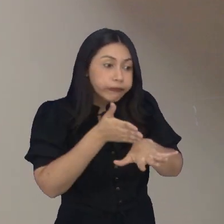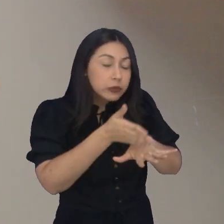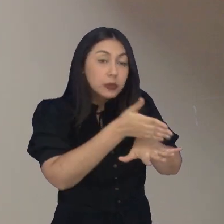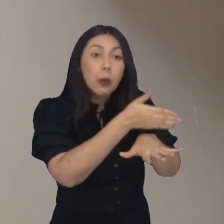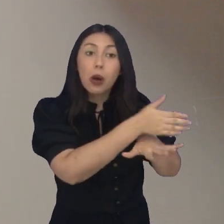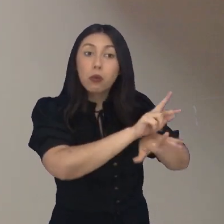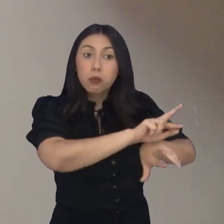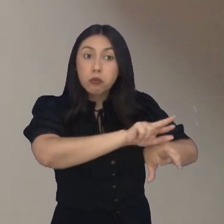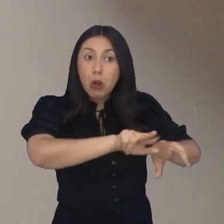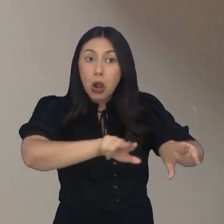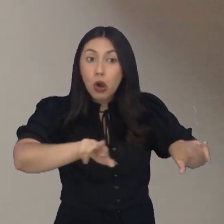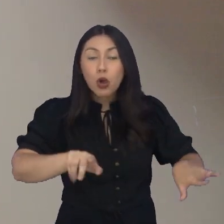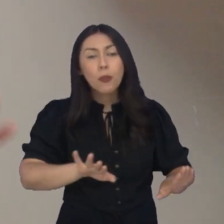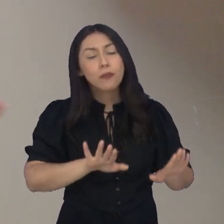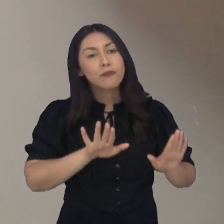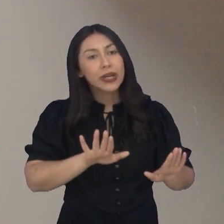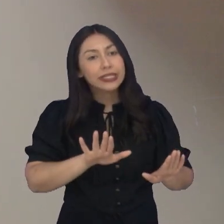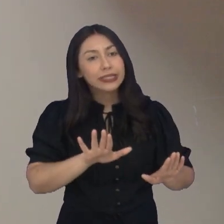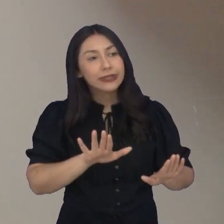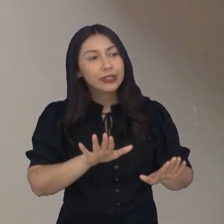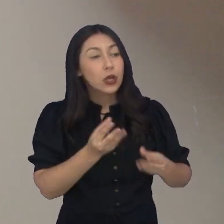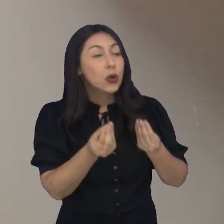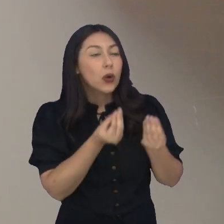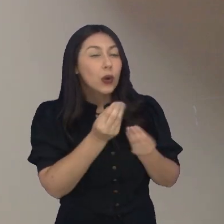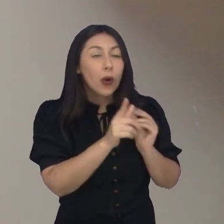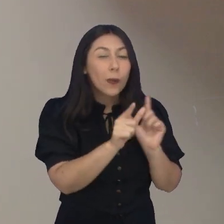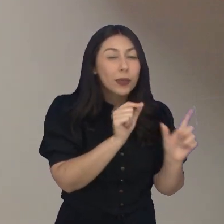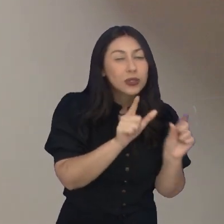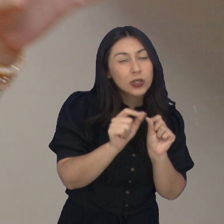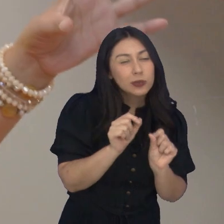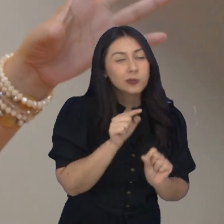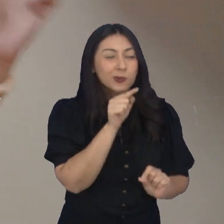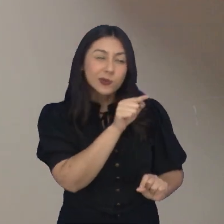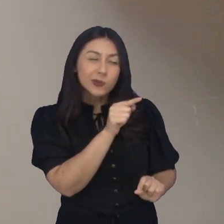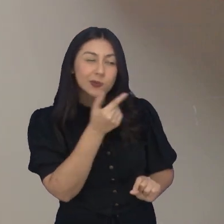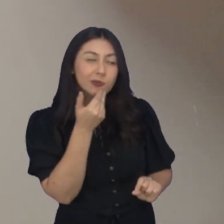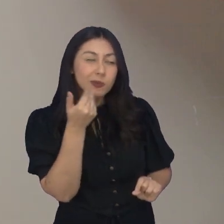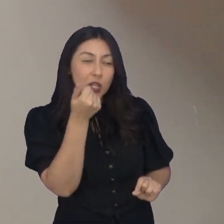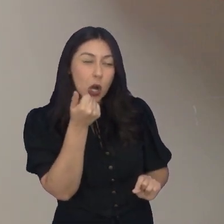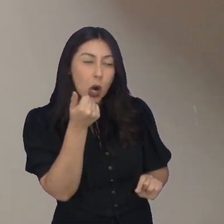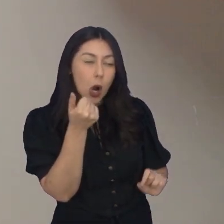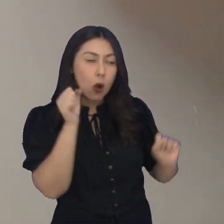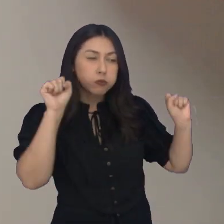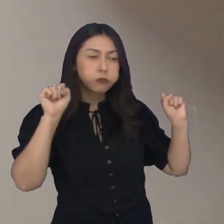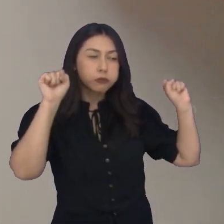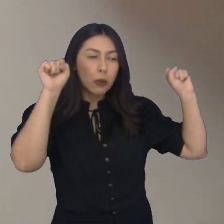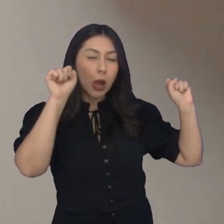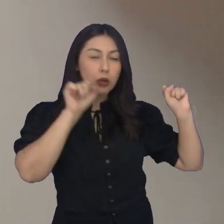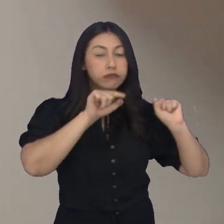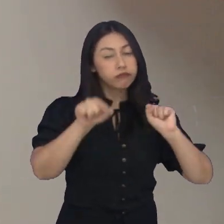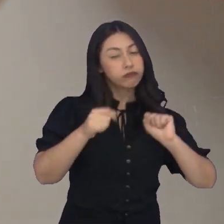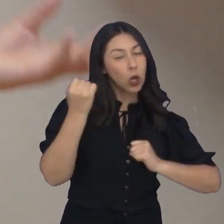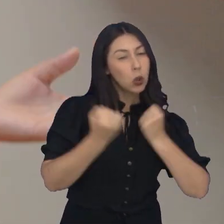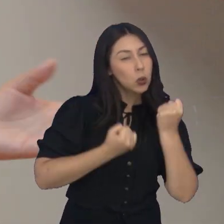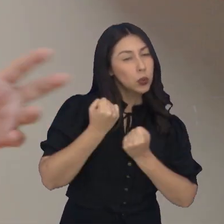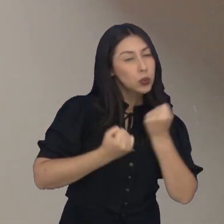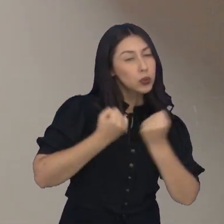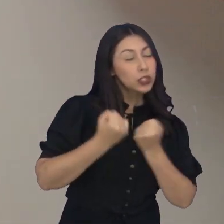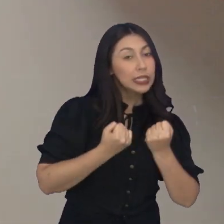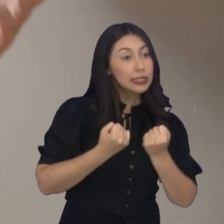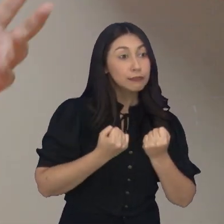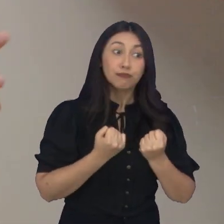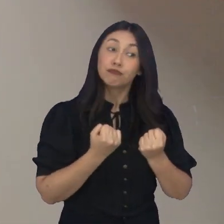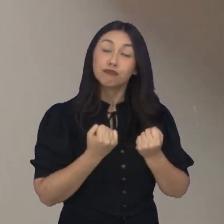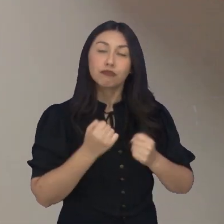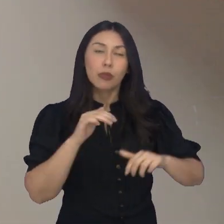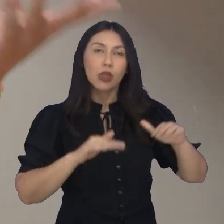mas... Dá pra gente ter alguns indícios aí, acho que eu vou ficar melhor se eu for pro lado da musculação, da corrida de rua, sei lá, praticar uma